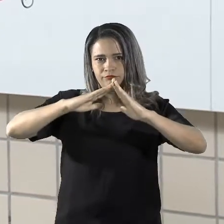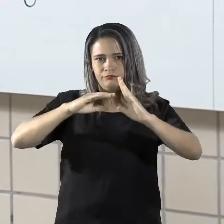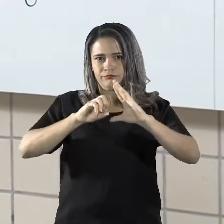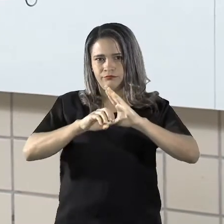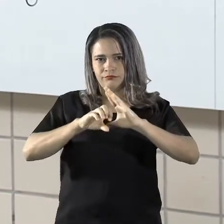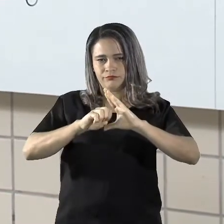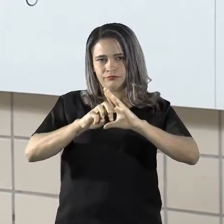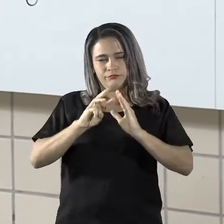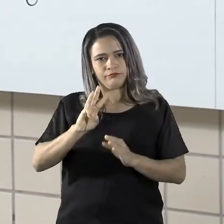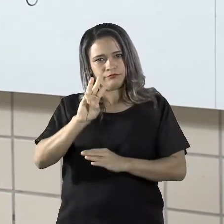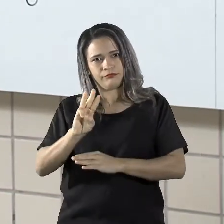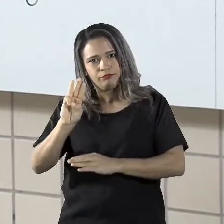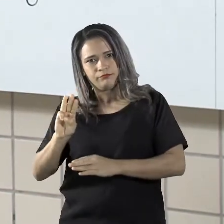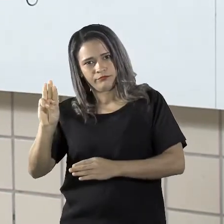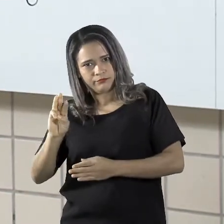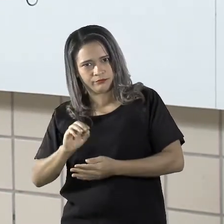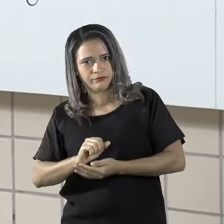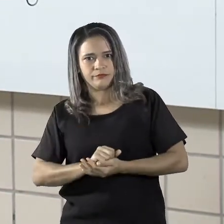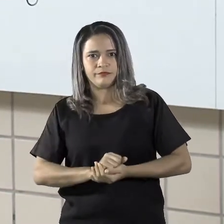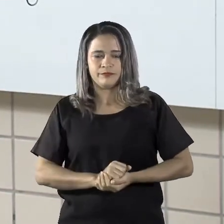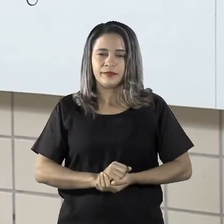endereço